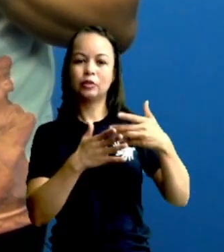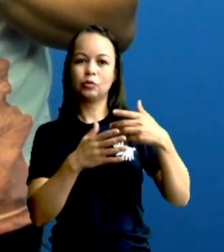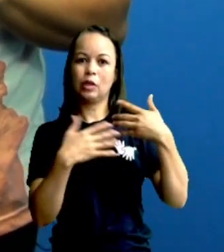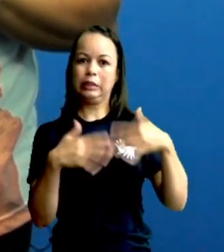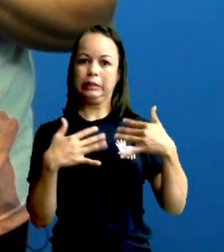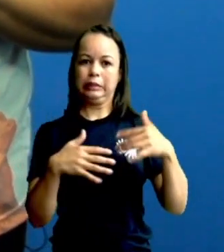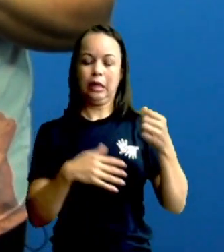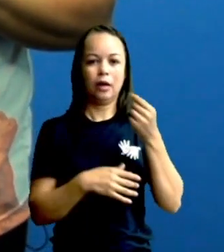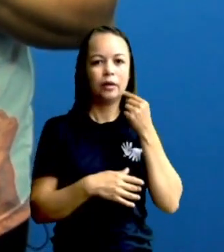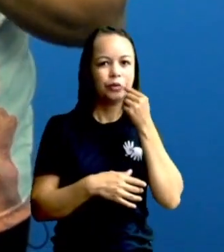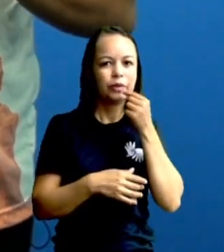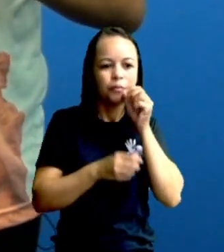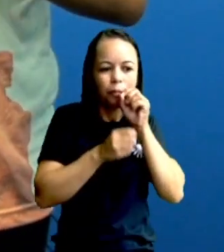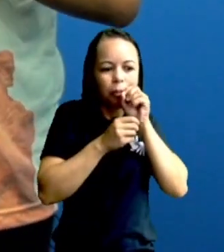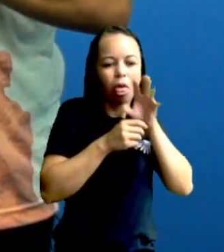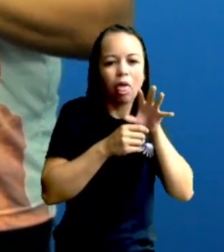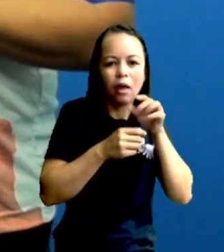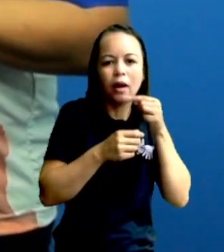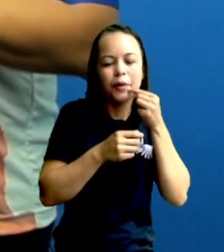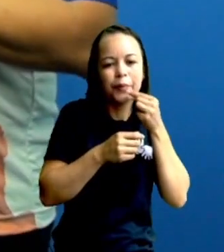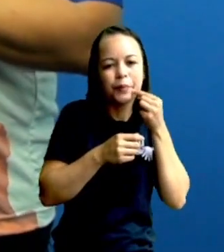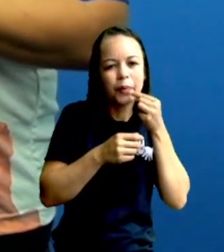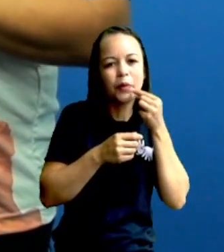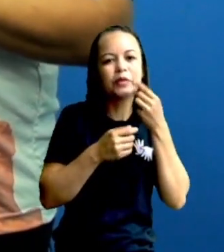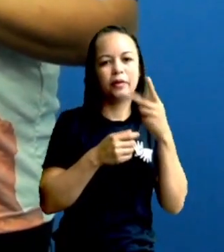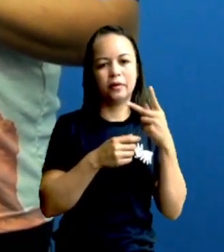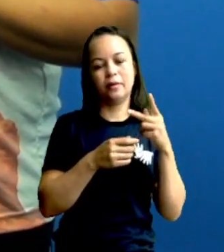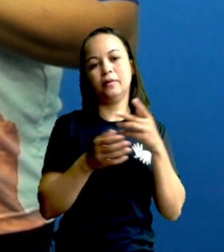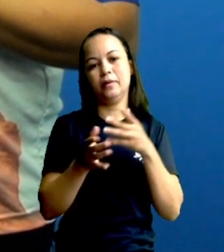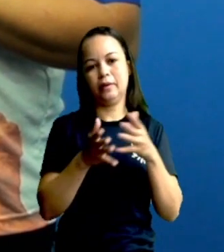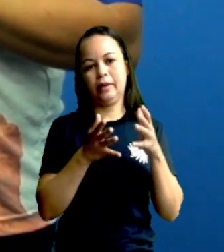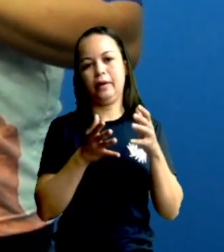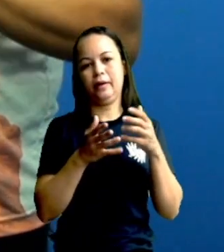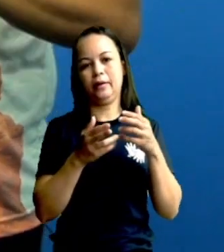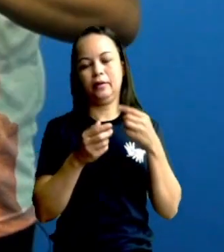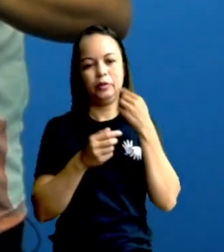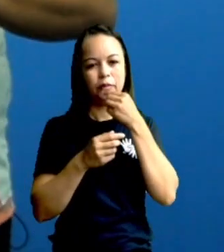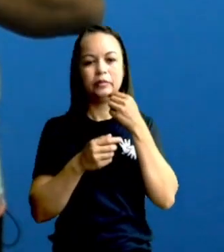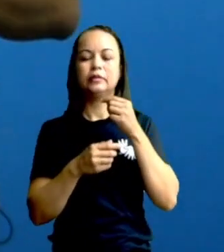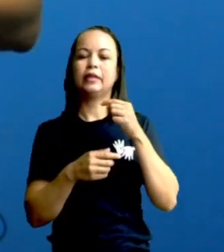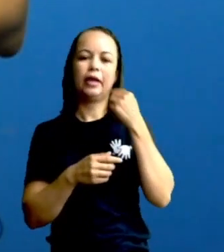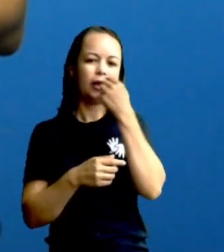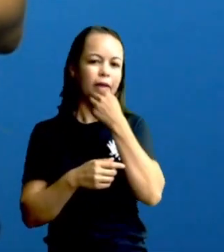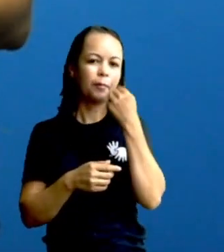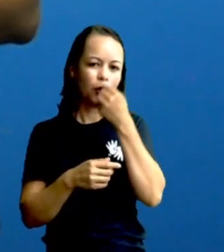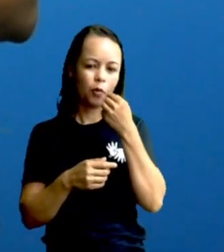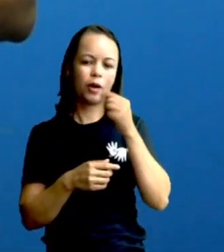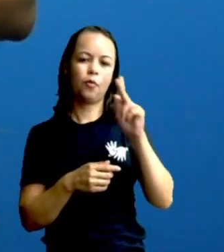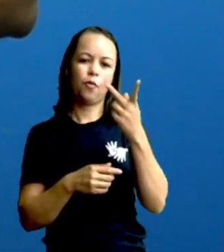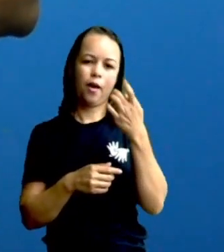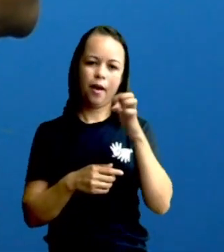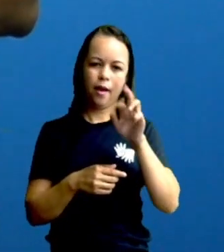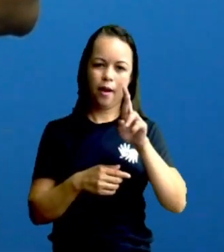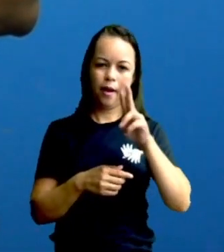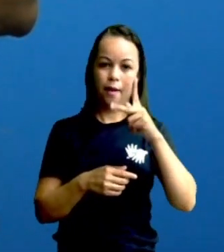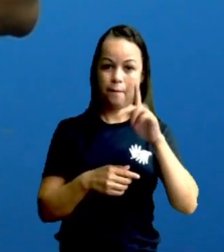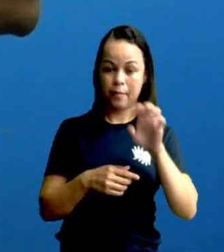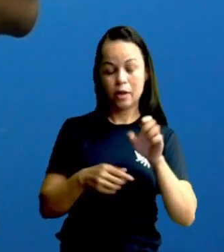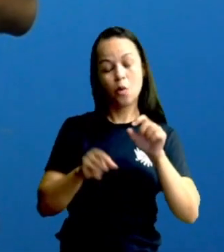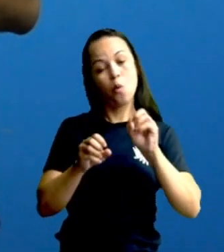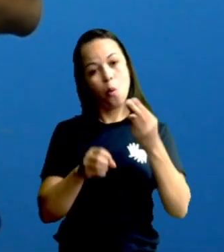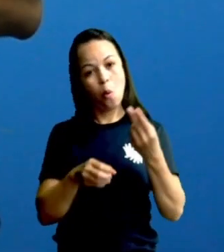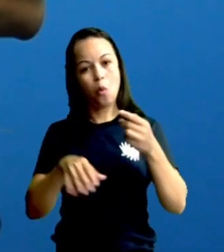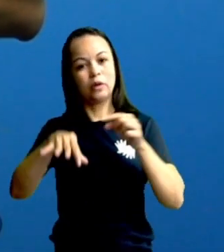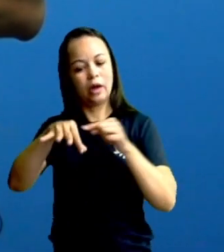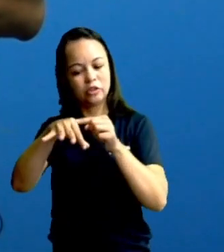opa, esse é o momento de aparecer. Então a gente vai ter essa versão tanto a herpes labial como a herpes genital, onde vai ter justamente essas